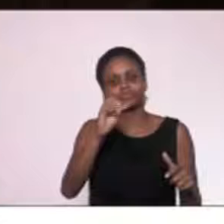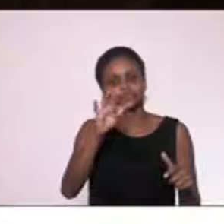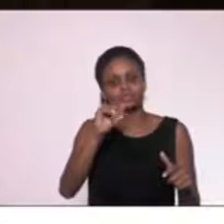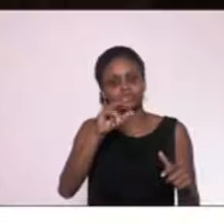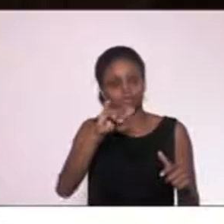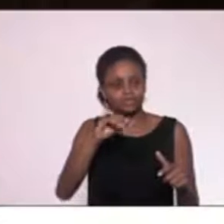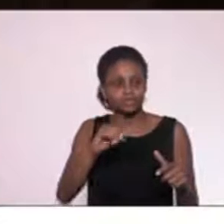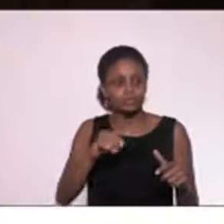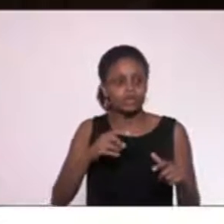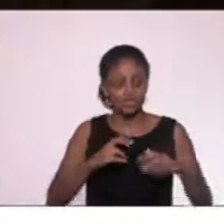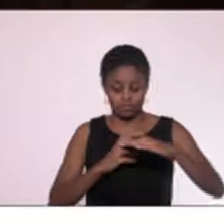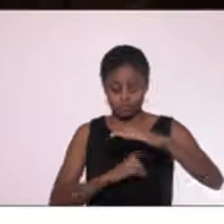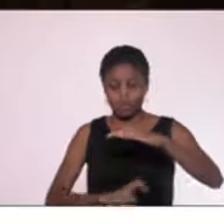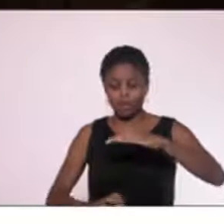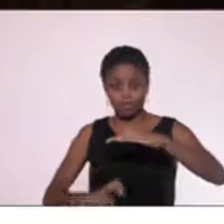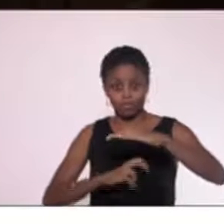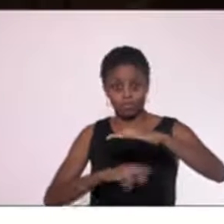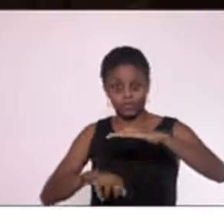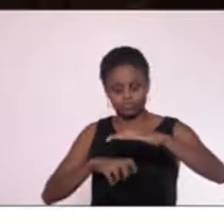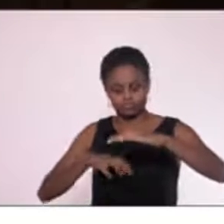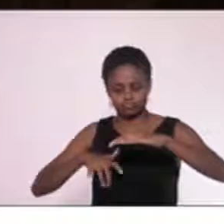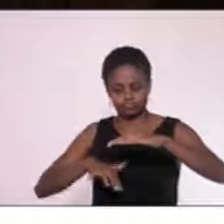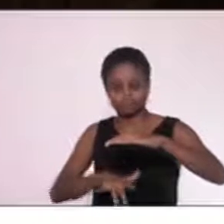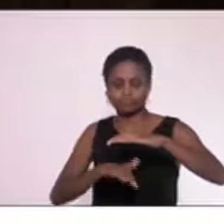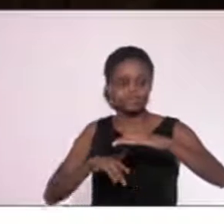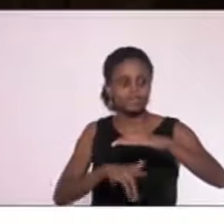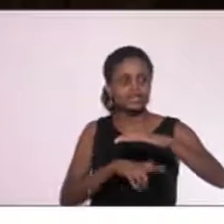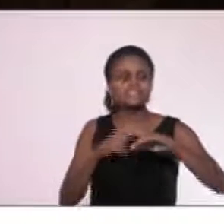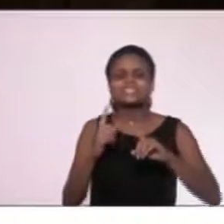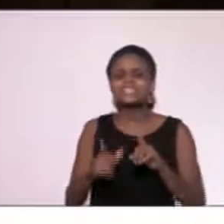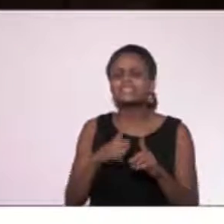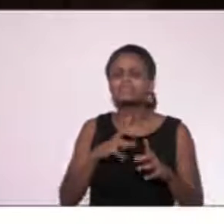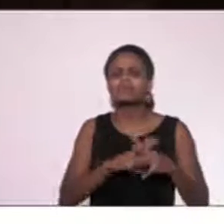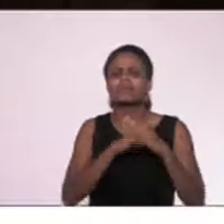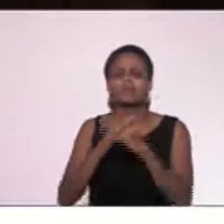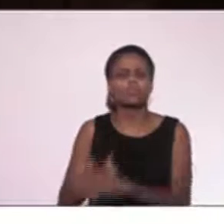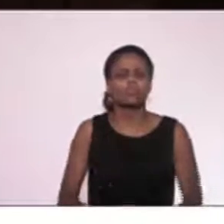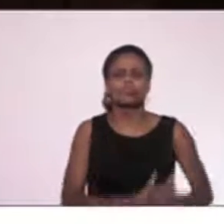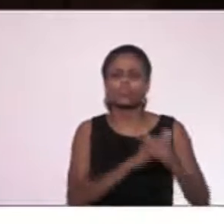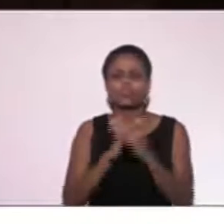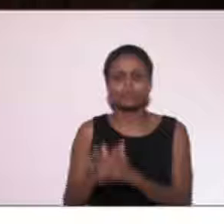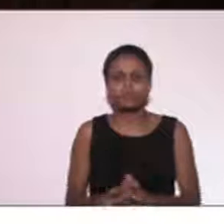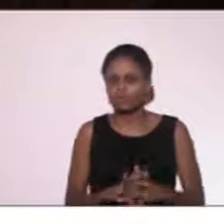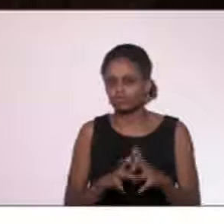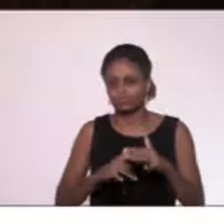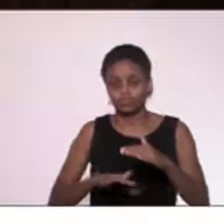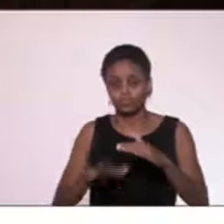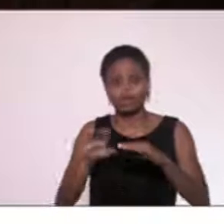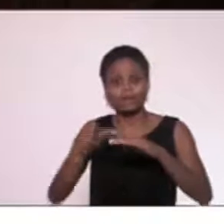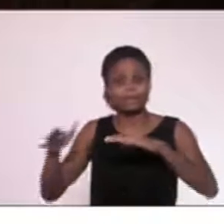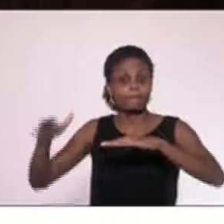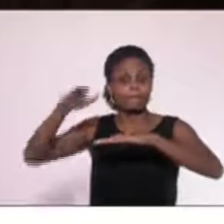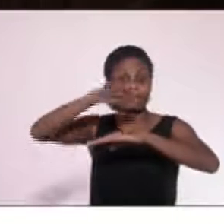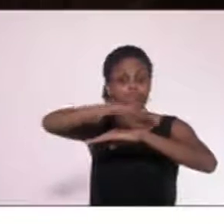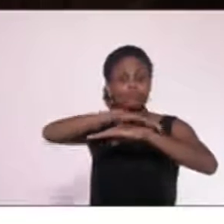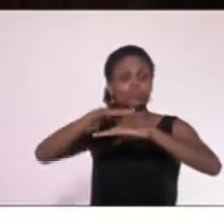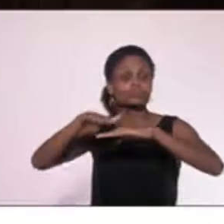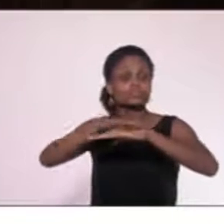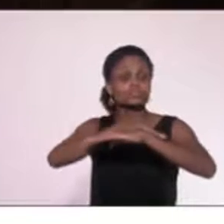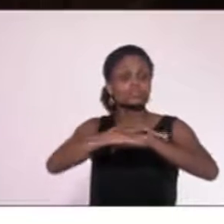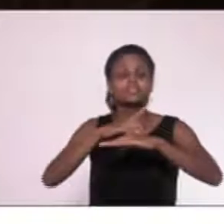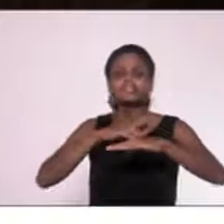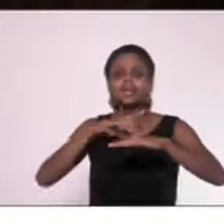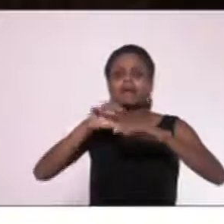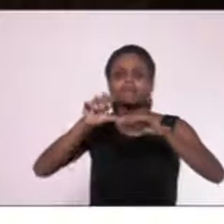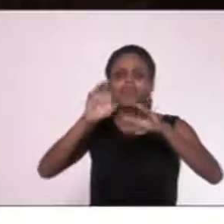volta e meia abalroado por caminhões com carga. E por cima, está cheio de